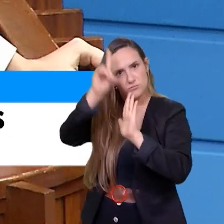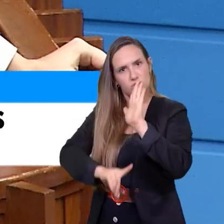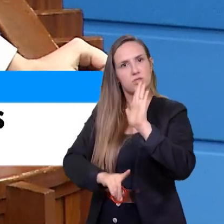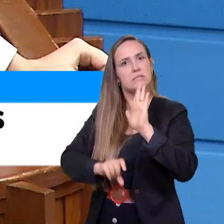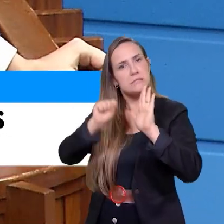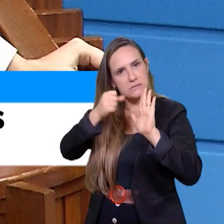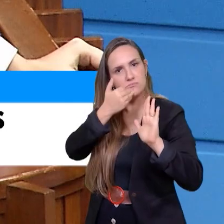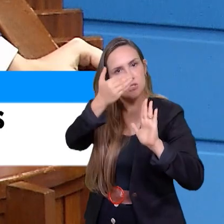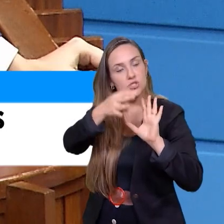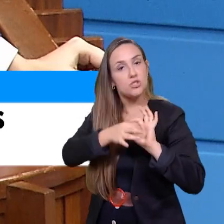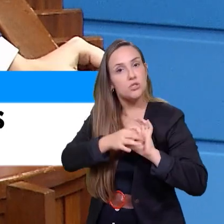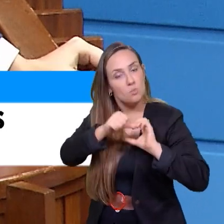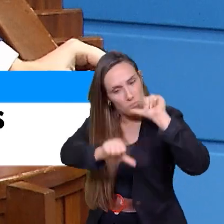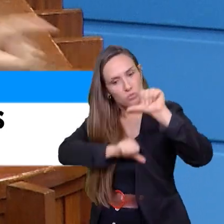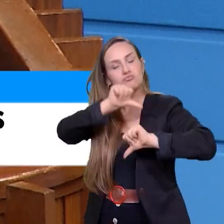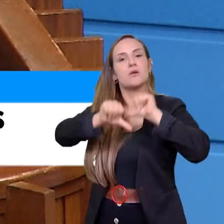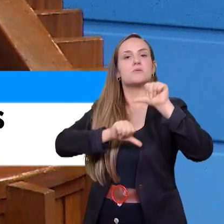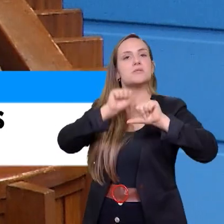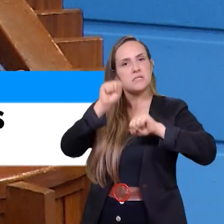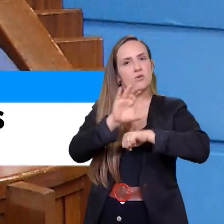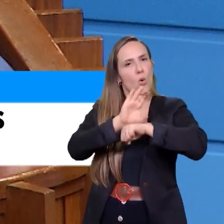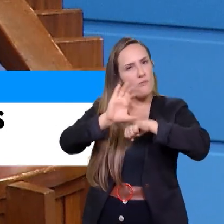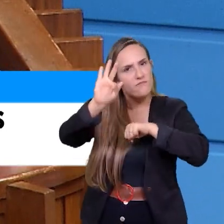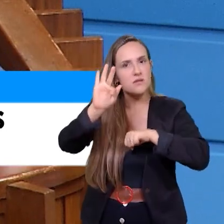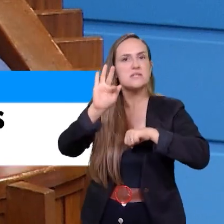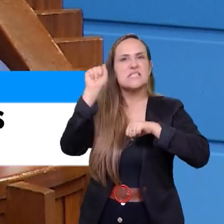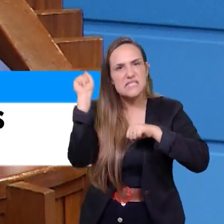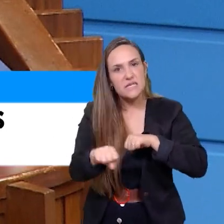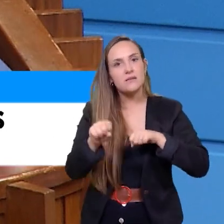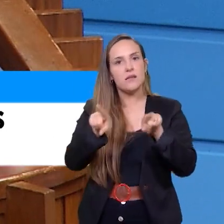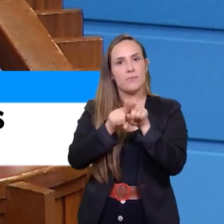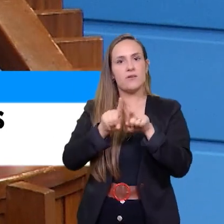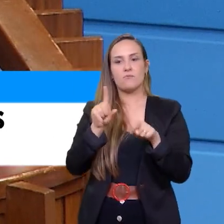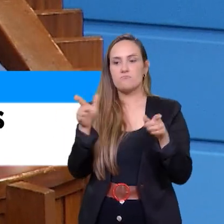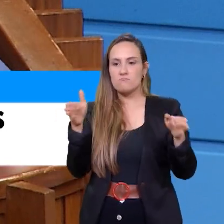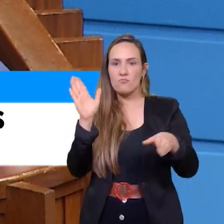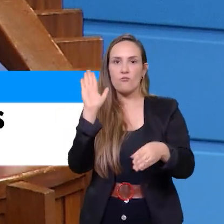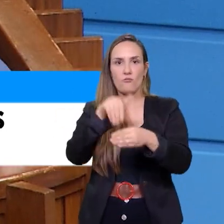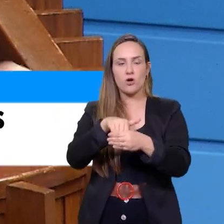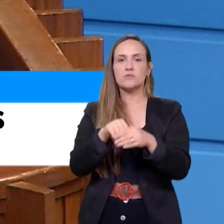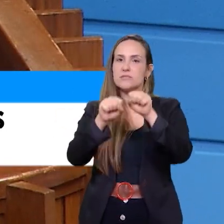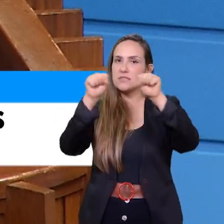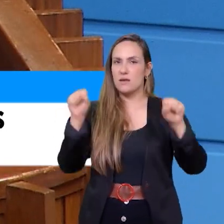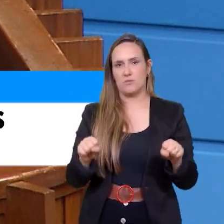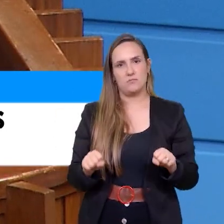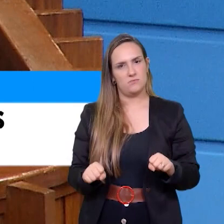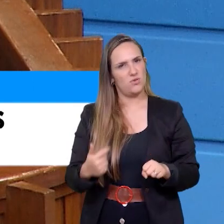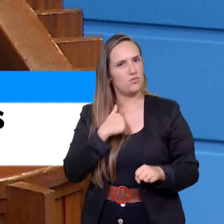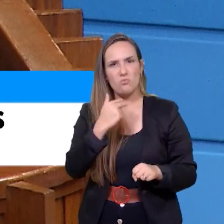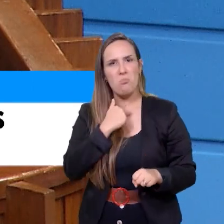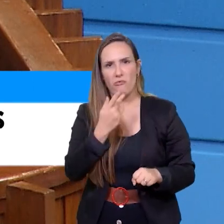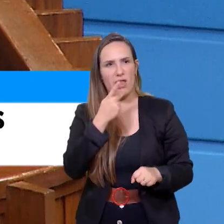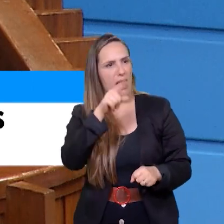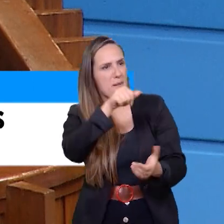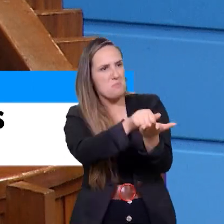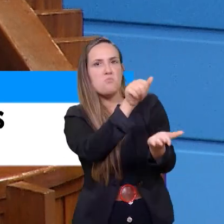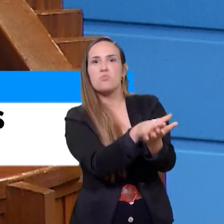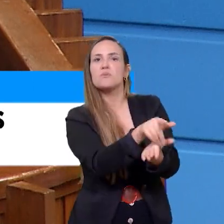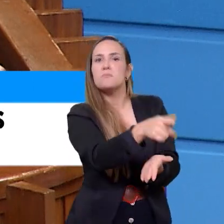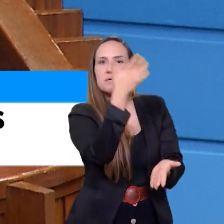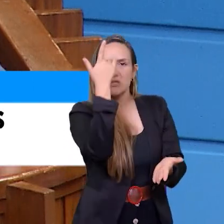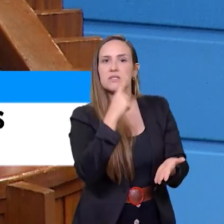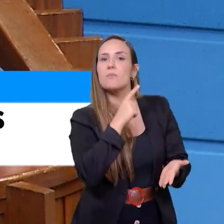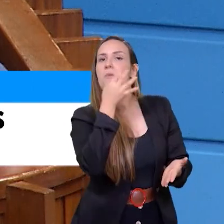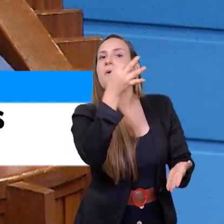seu direito de reivindicar mudança na nossa Constituição, no nosso sistema eleitoral. Eu não